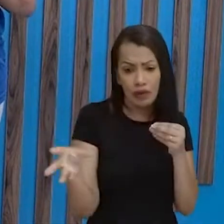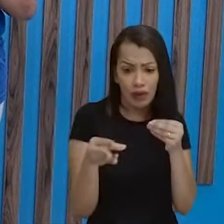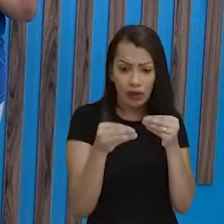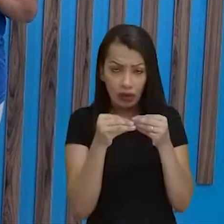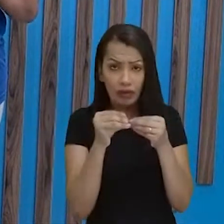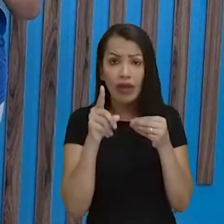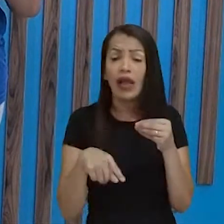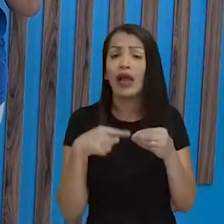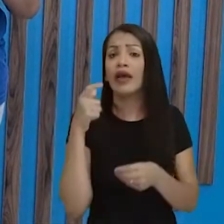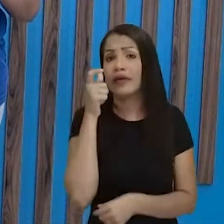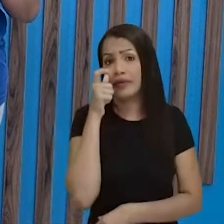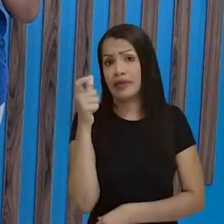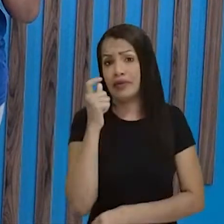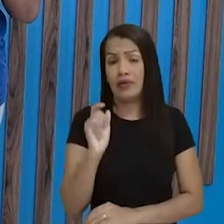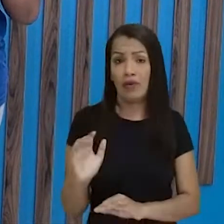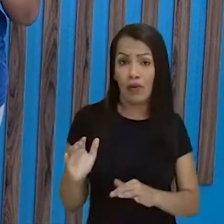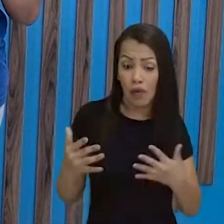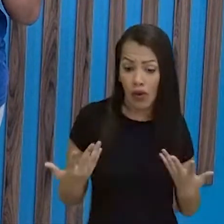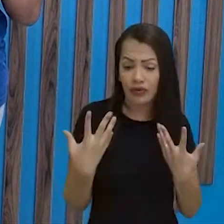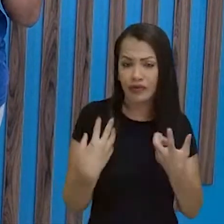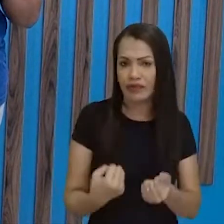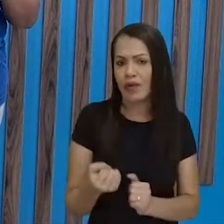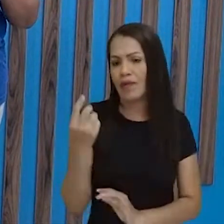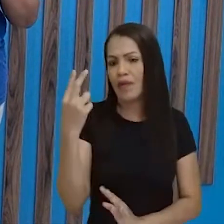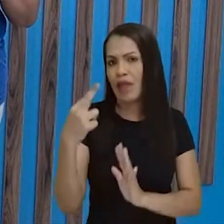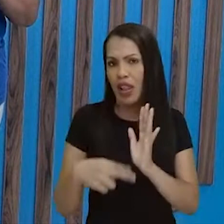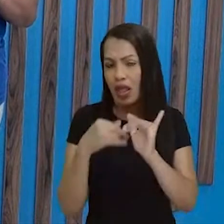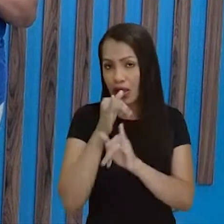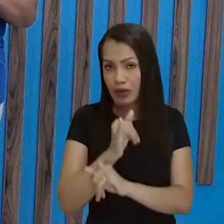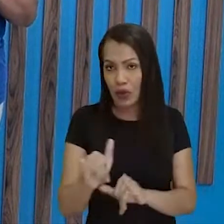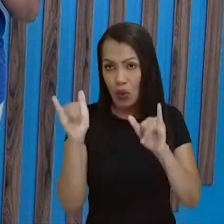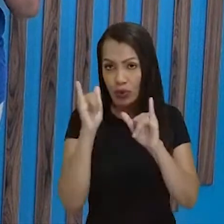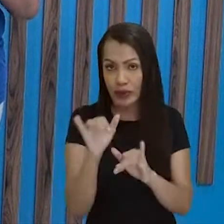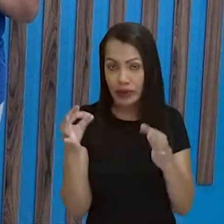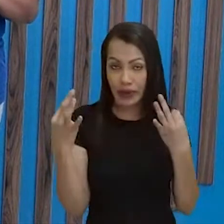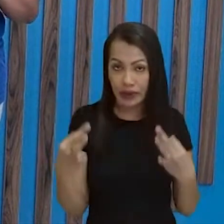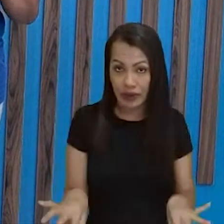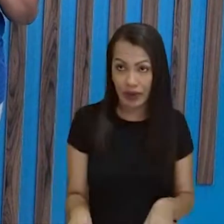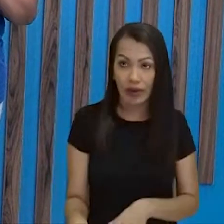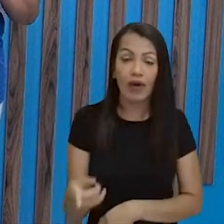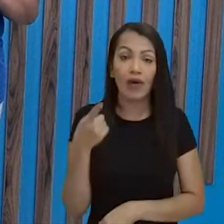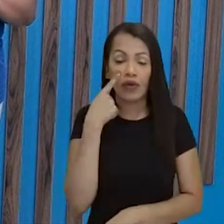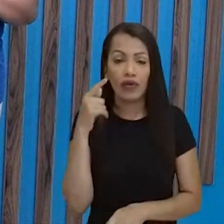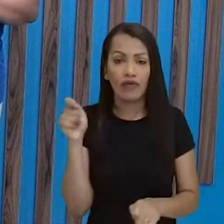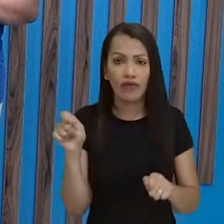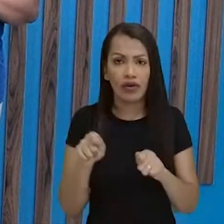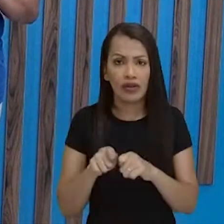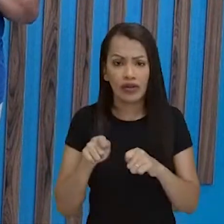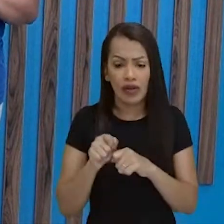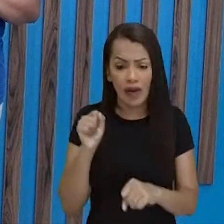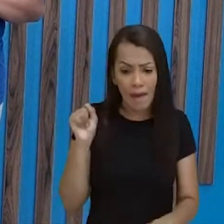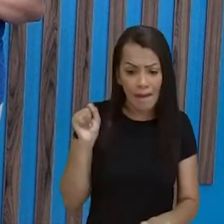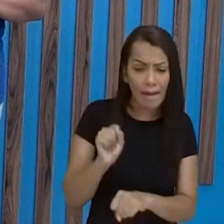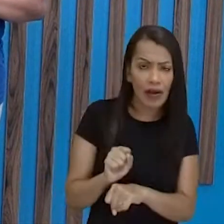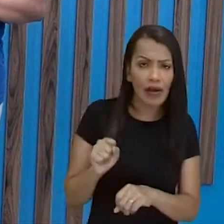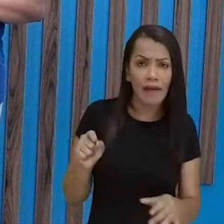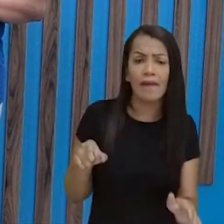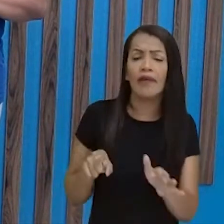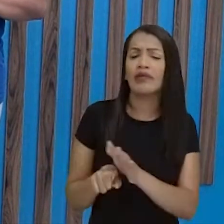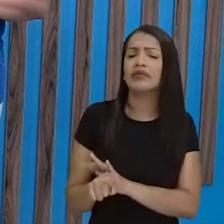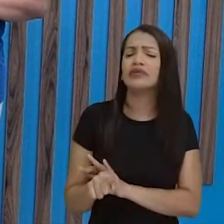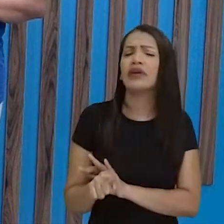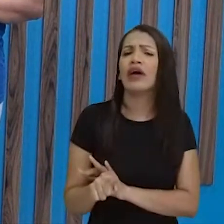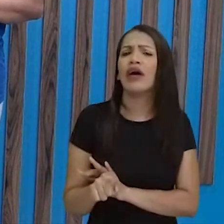É interessante quando a gente vai ler essa notícia, tá certo? Olha só, vou fazer uma pausa para perguntar aqui à professora